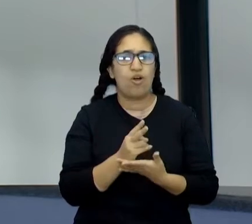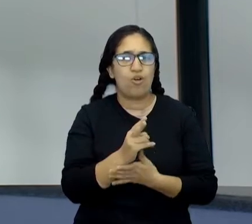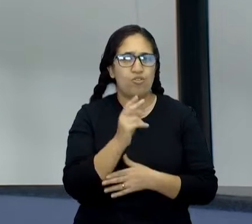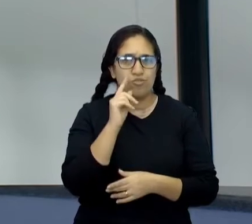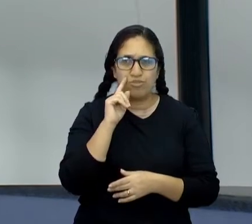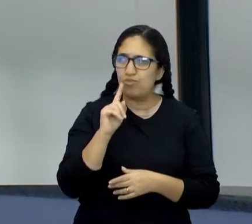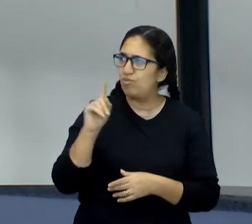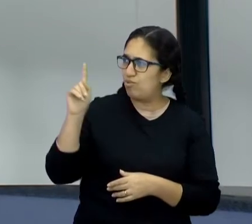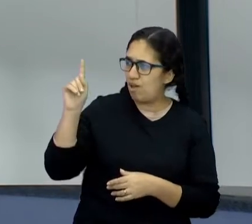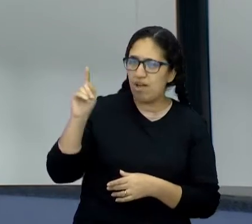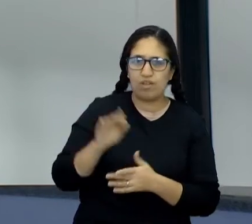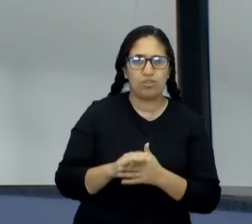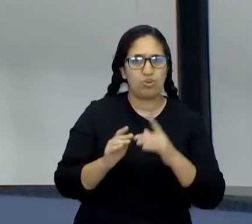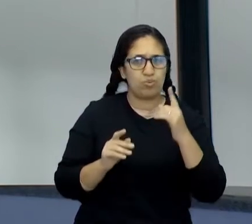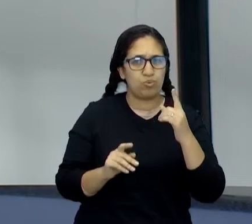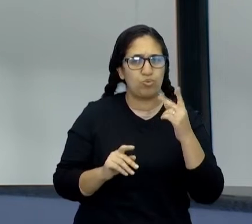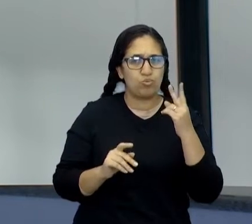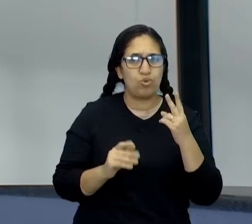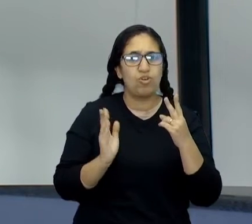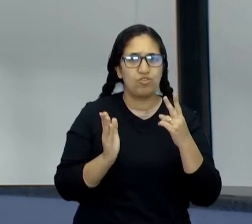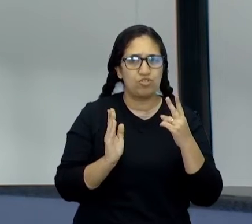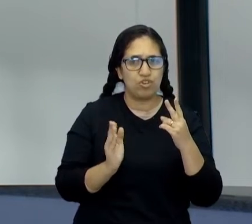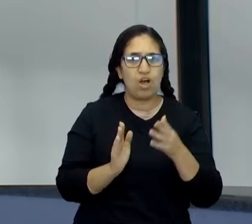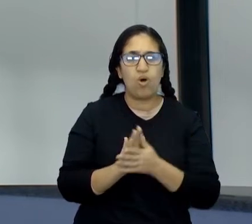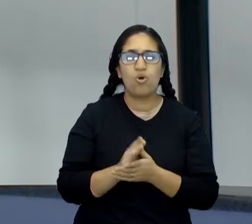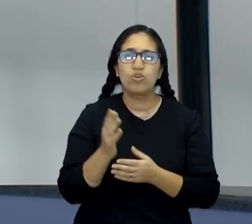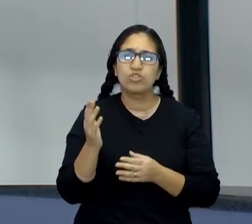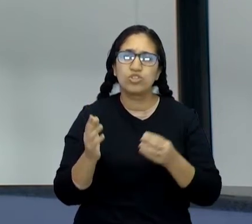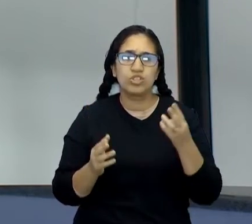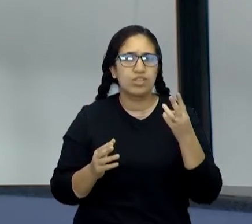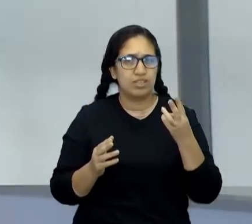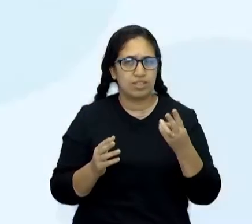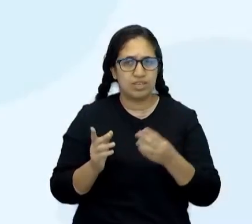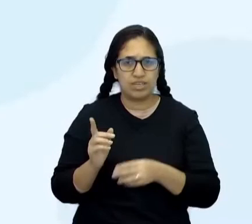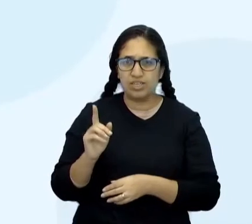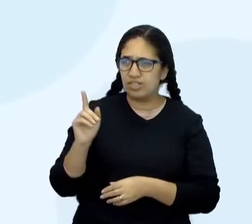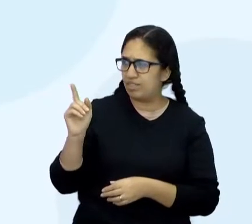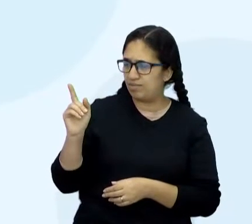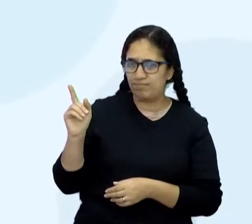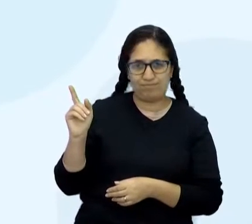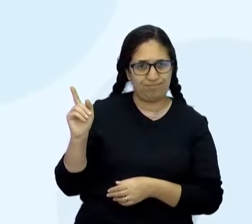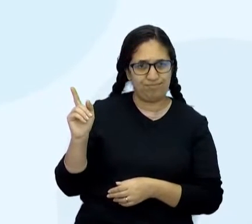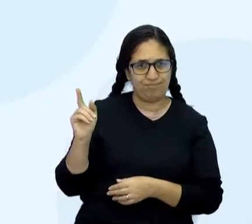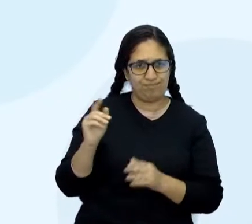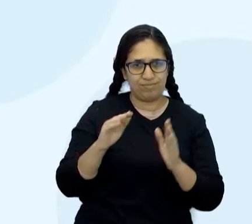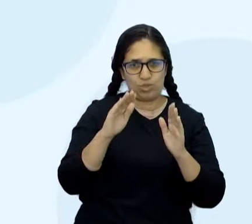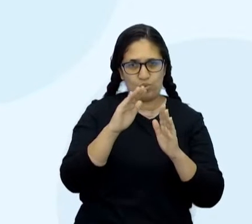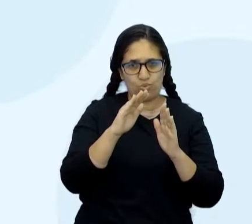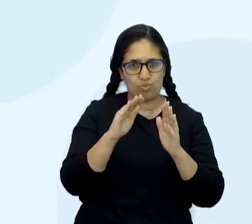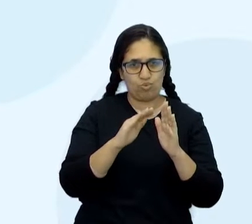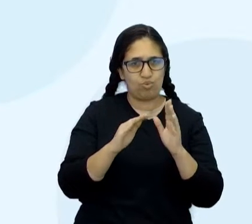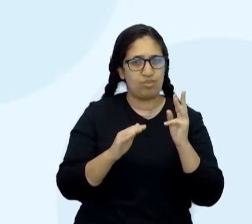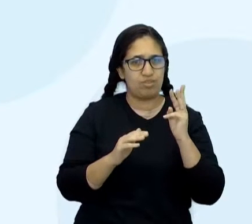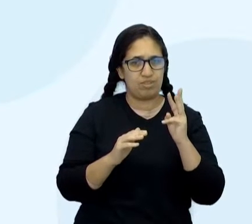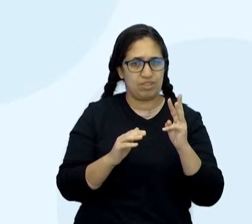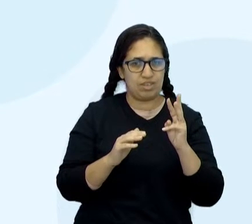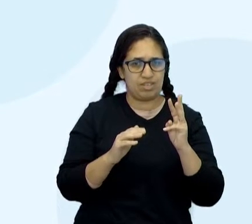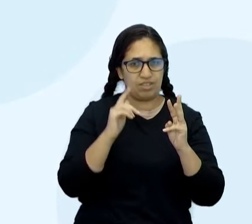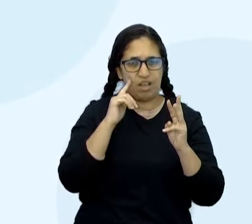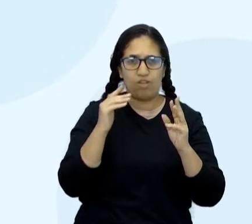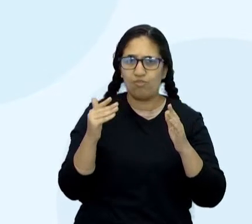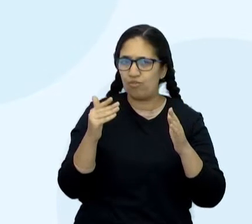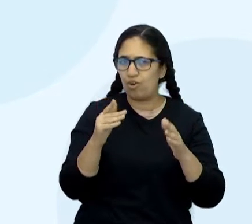já viu o tópico 1, o tópico 2. Hoje a gente vai falar um pouquinho, a gente está aqui no tópico 3, mais